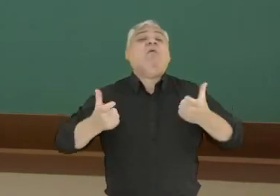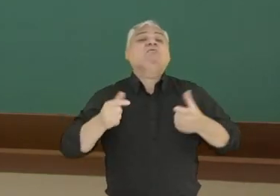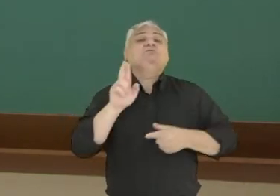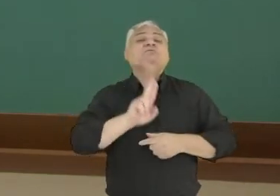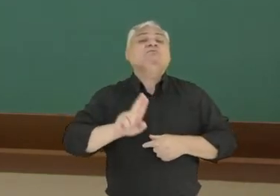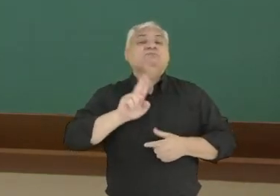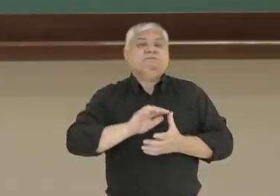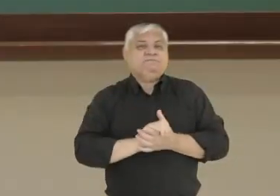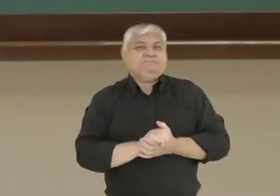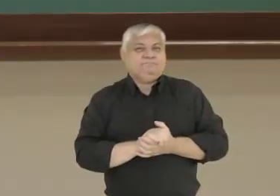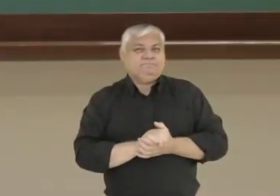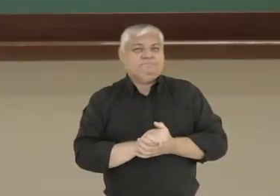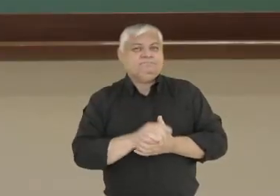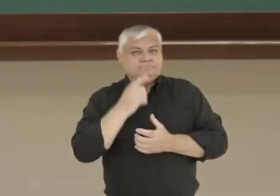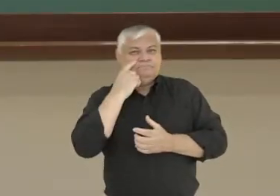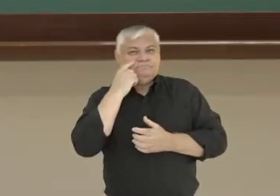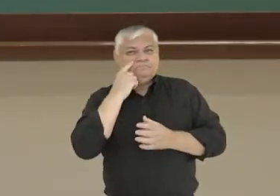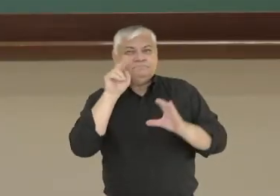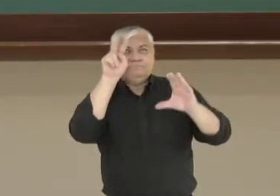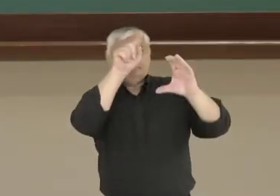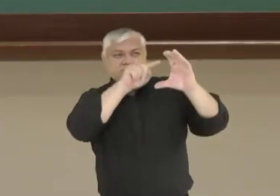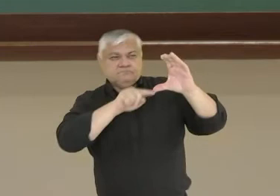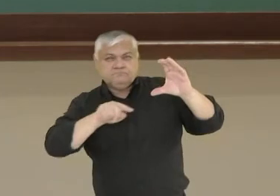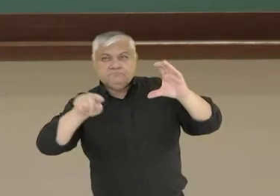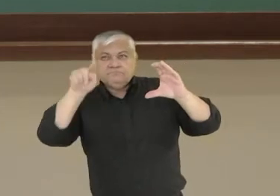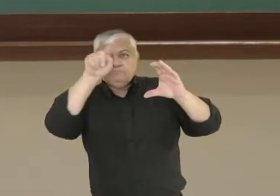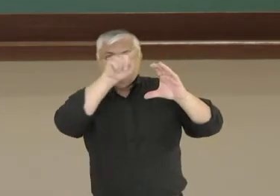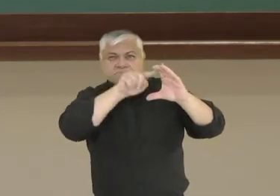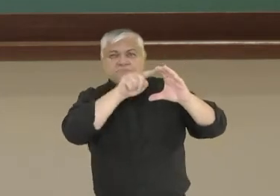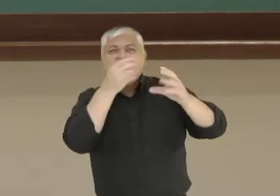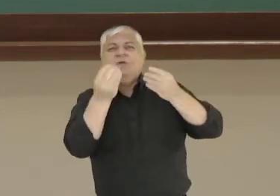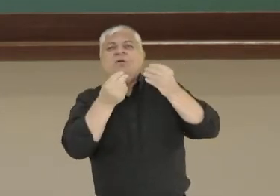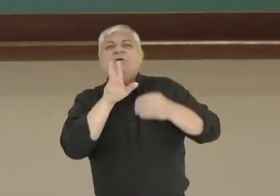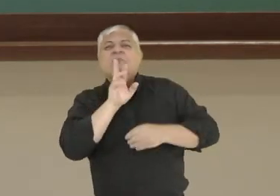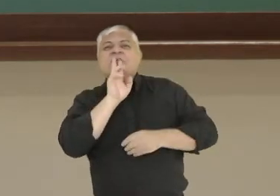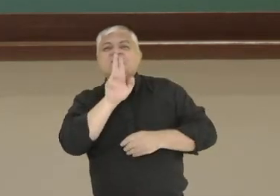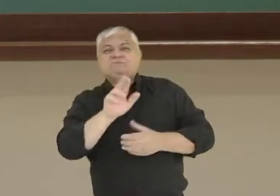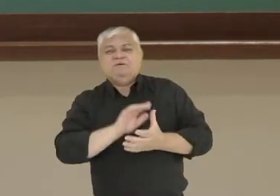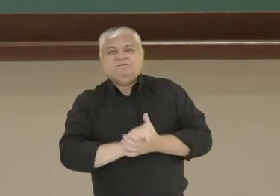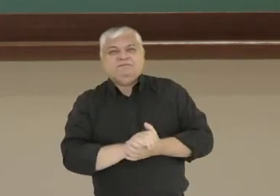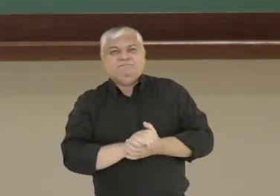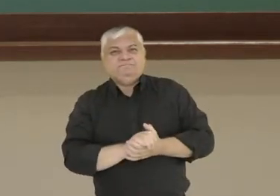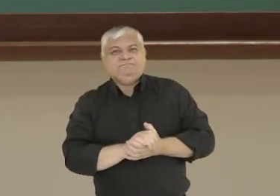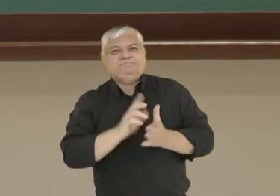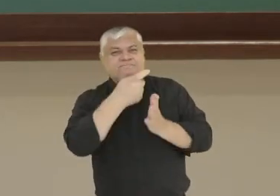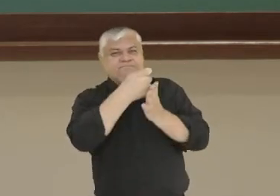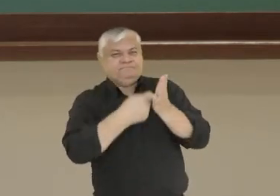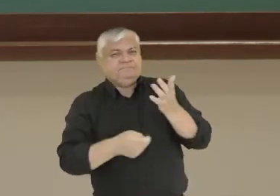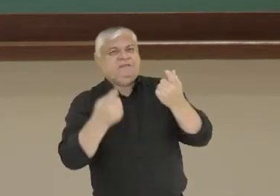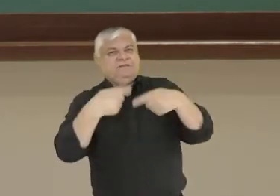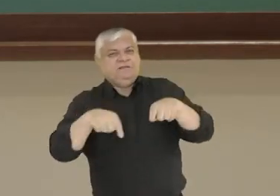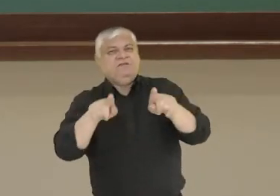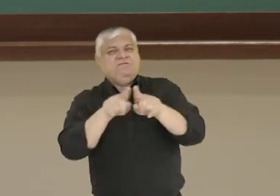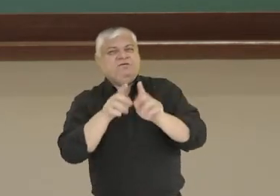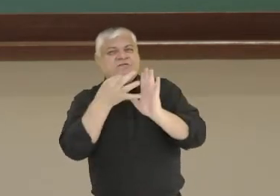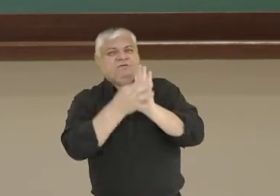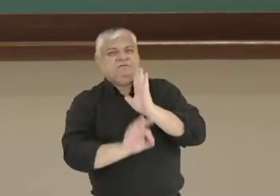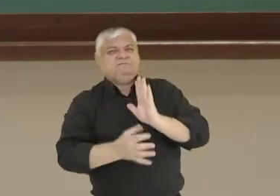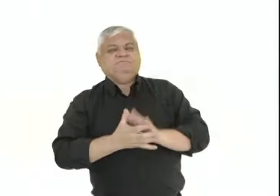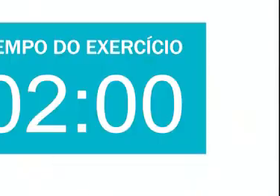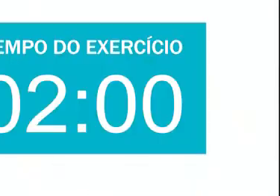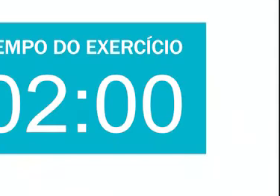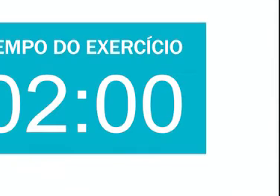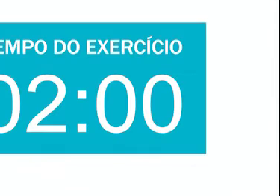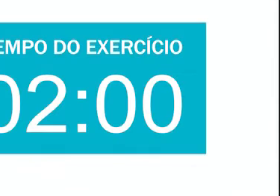utilizado então analisando o gráfico como vocês podem escrever a resposta de vocês façam isso a gente volta em seguida com a correção